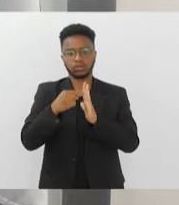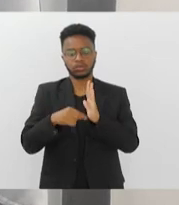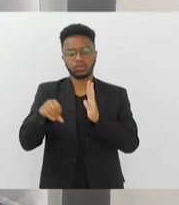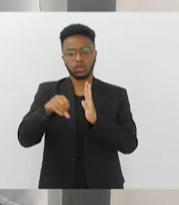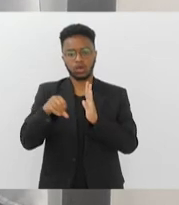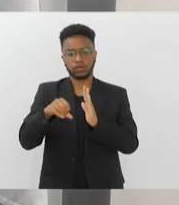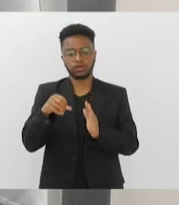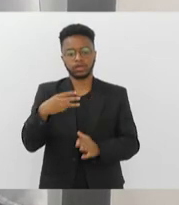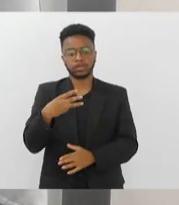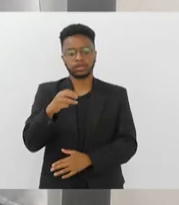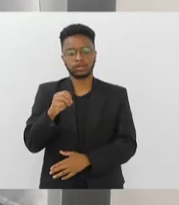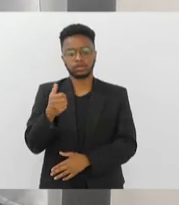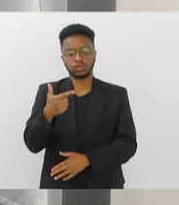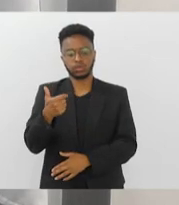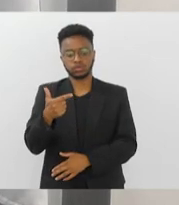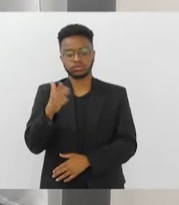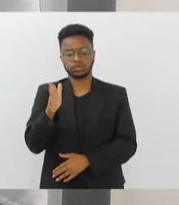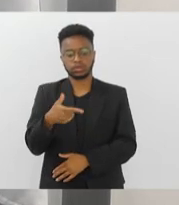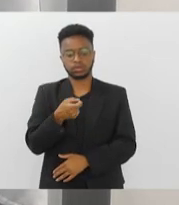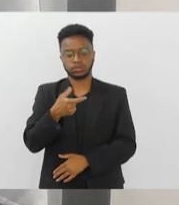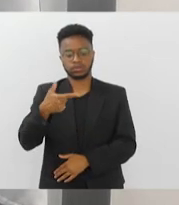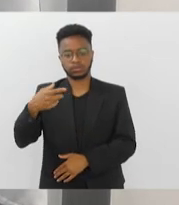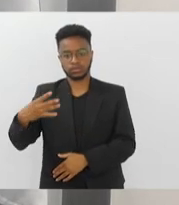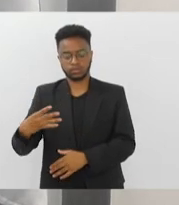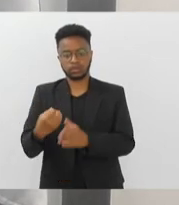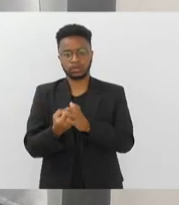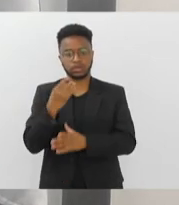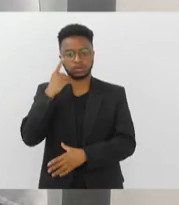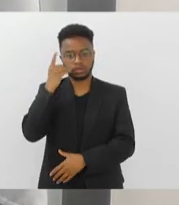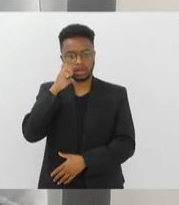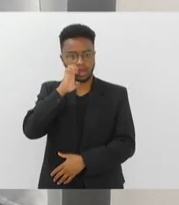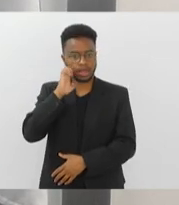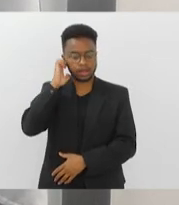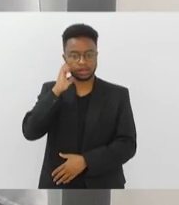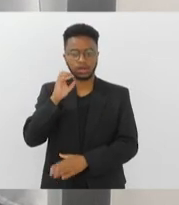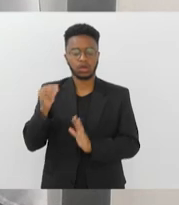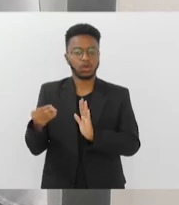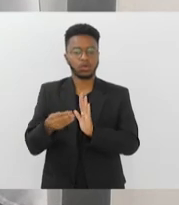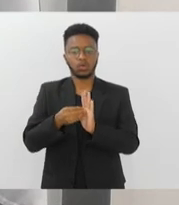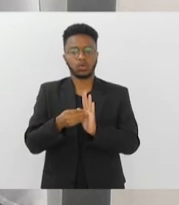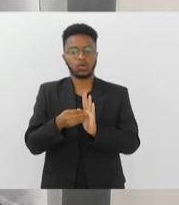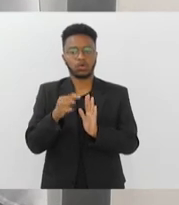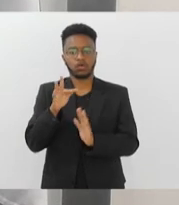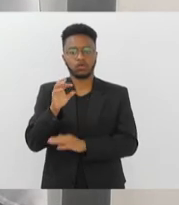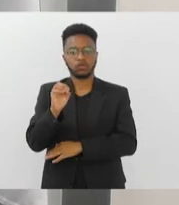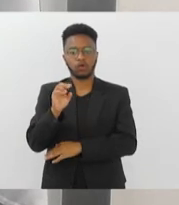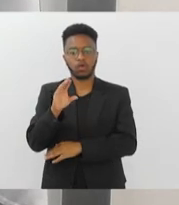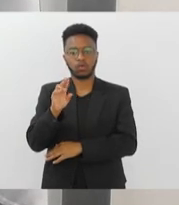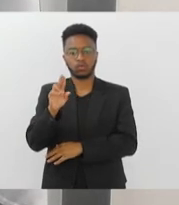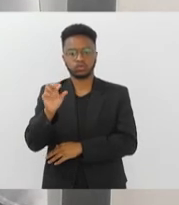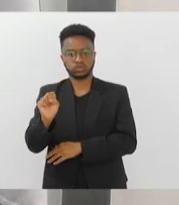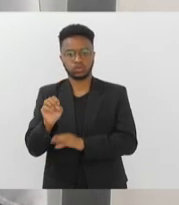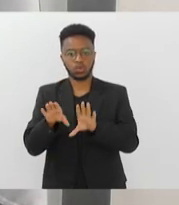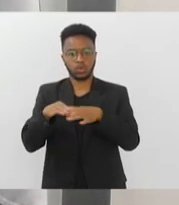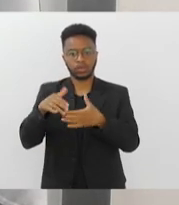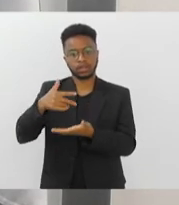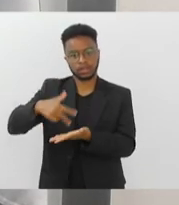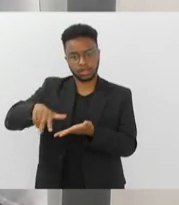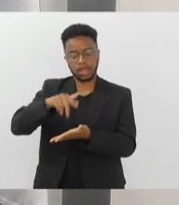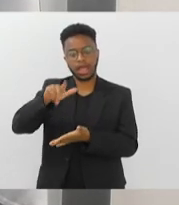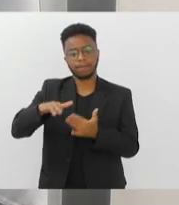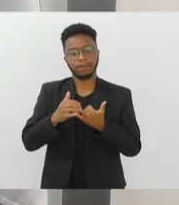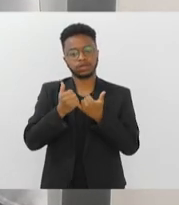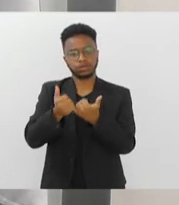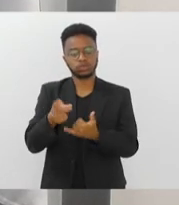de lei 3012 de 24. De autoria da deputada Élica Takimoto, que declara a Focus Companhia de Dança como patrimônio histórico, cultural